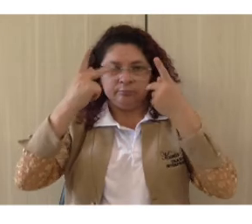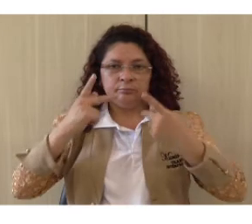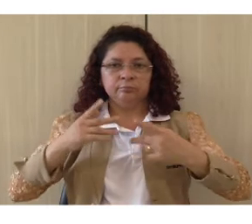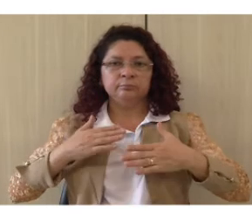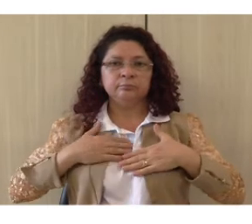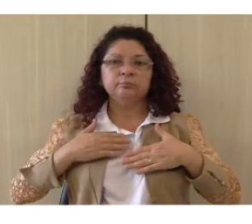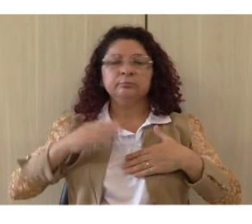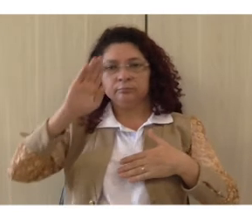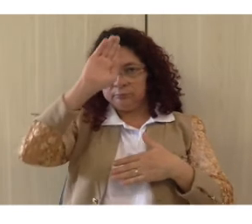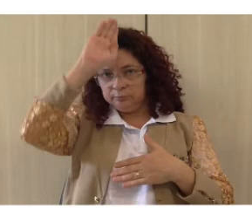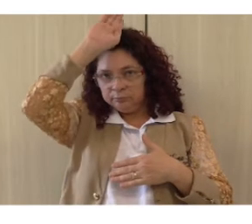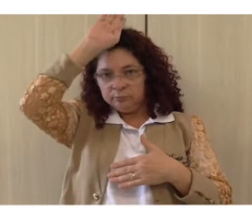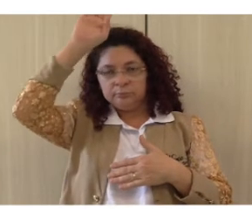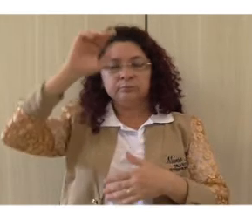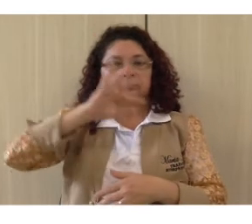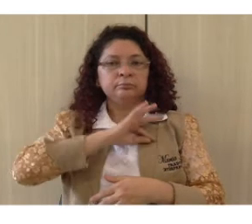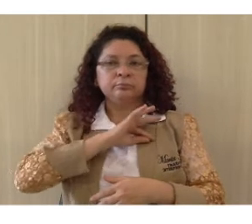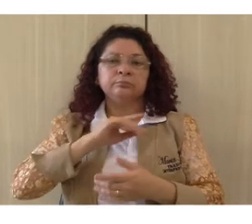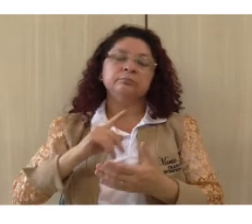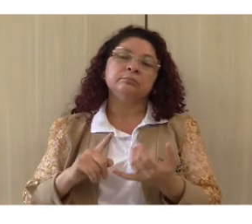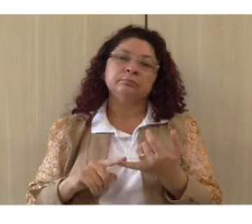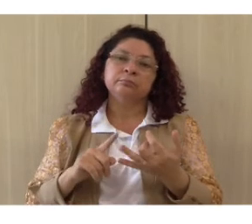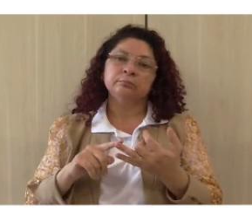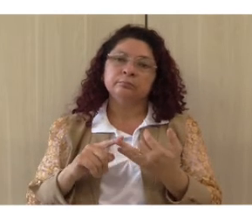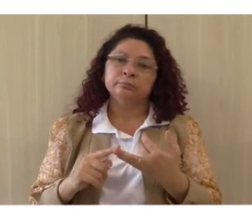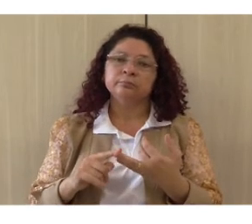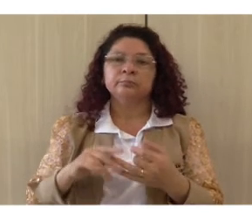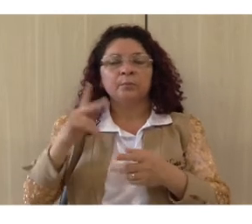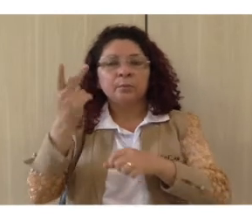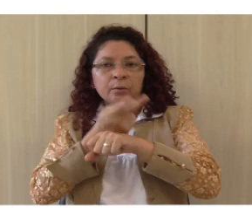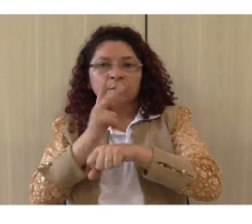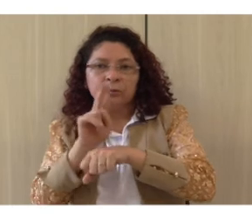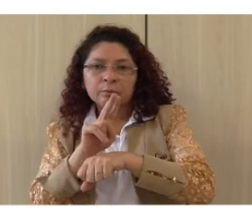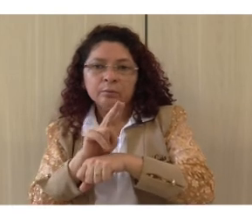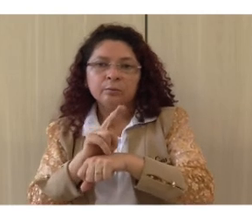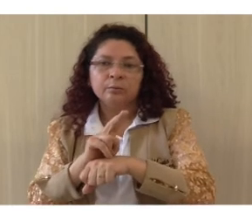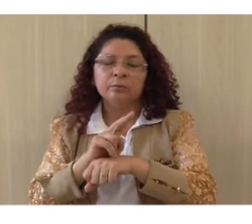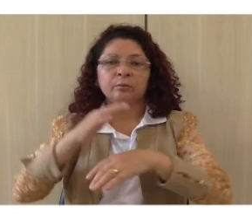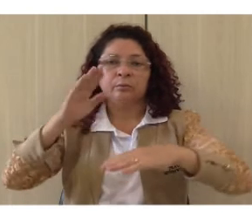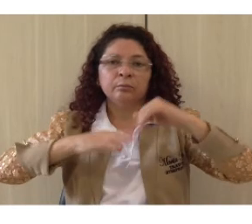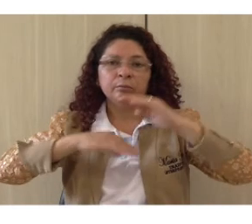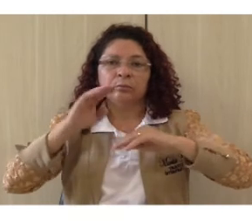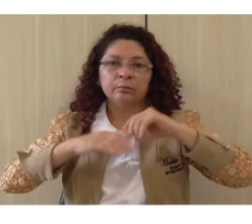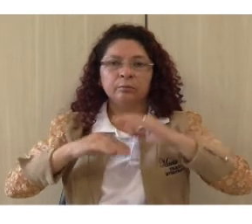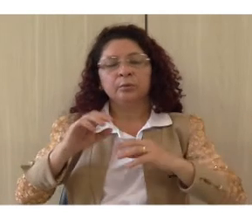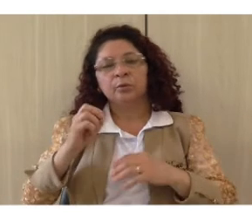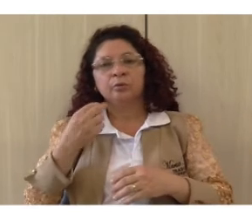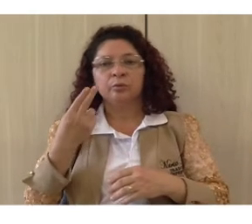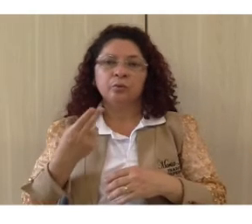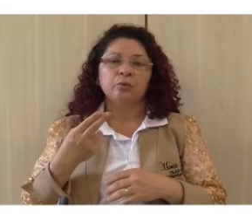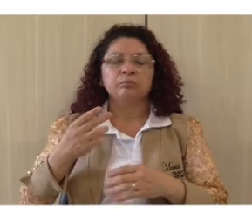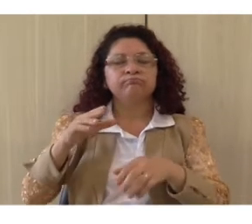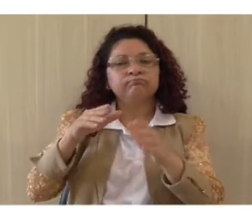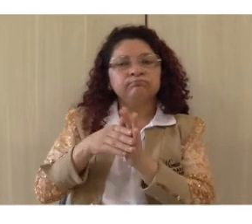bombeiros militares, carteiras expedidas pelos órgãos fiscalizadores de exercício profissional, ordens,